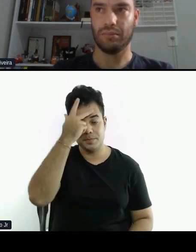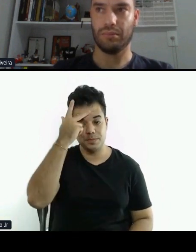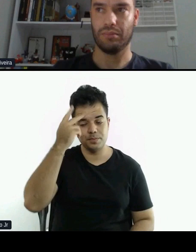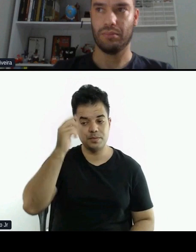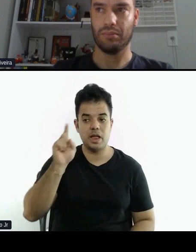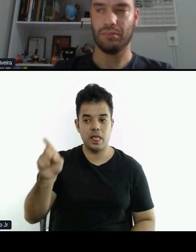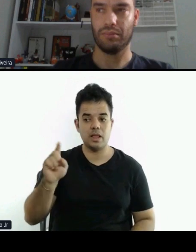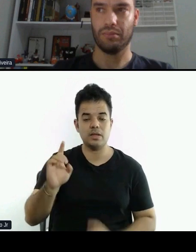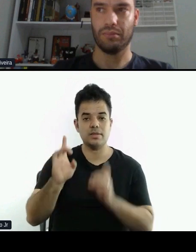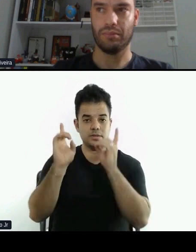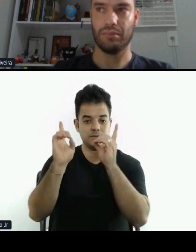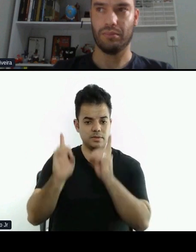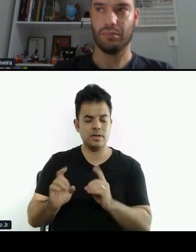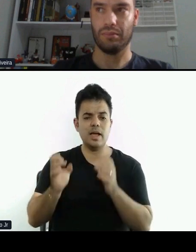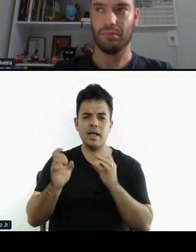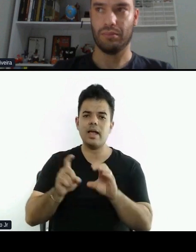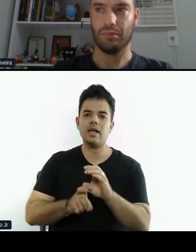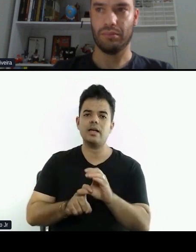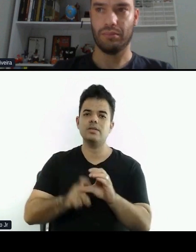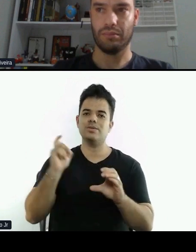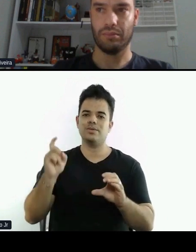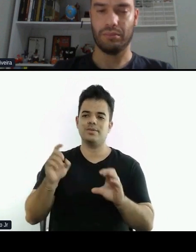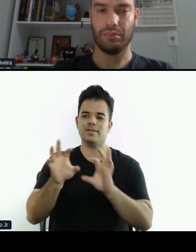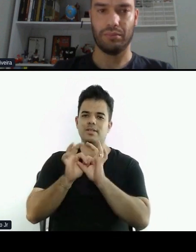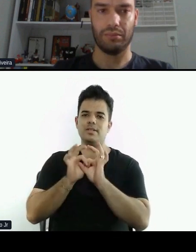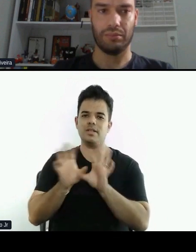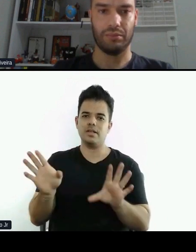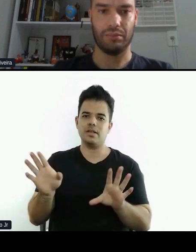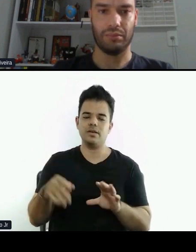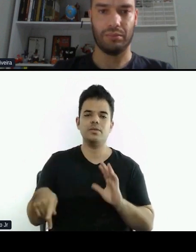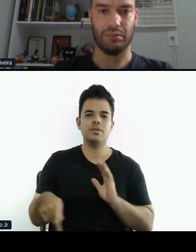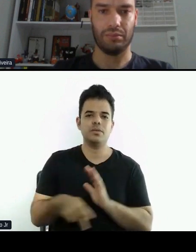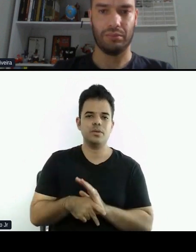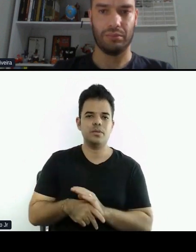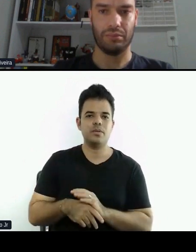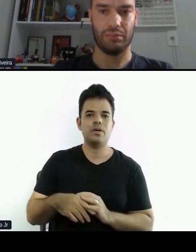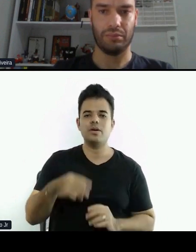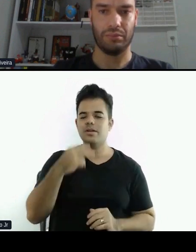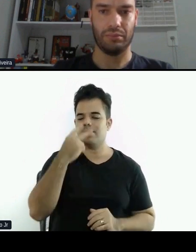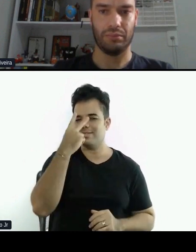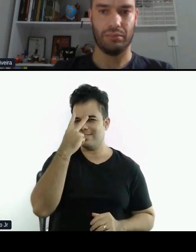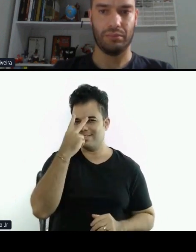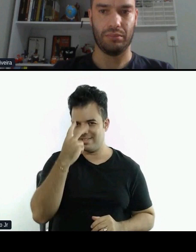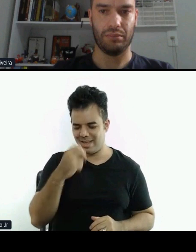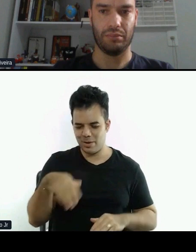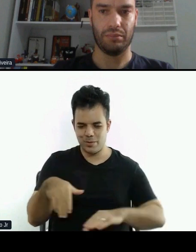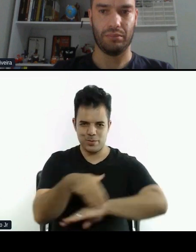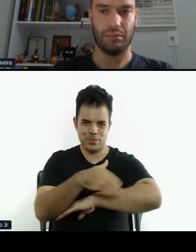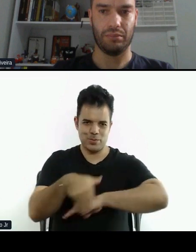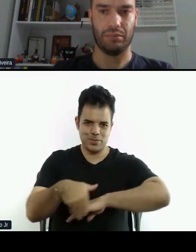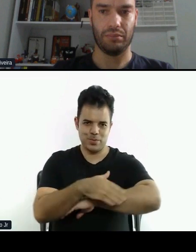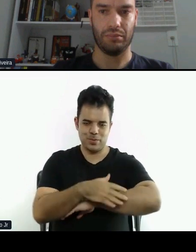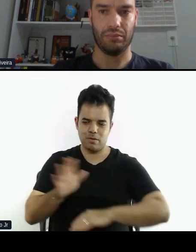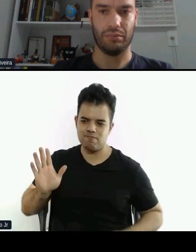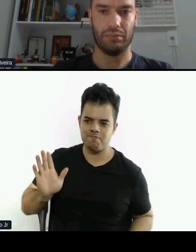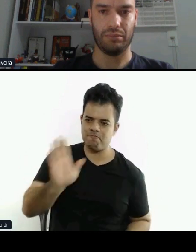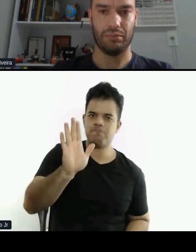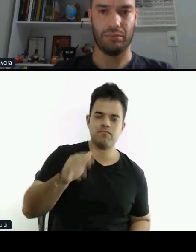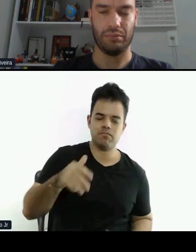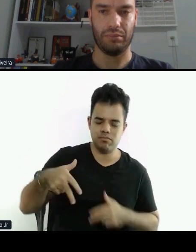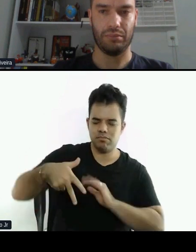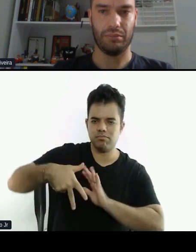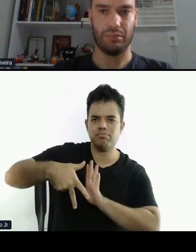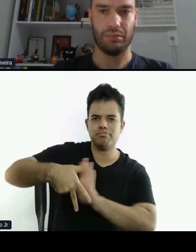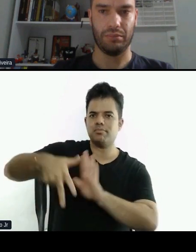quer autonomia sempre, né? Então, o atravessar da pessoa cega, ela já tem a forma dela fazer,